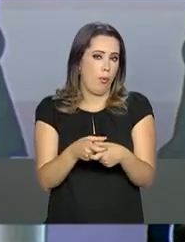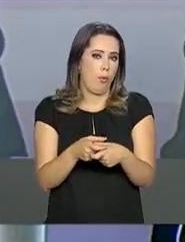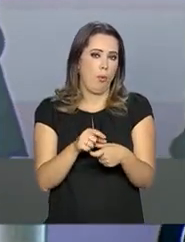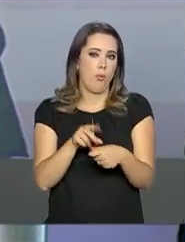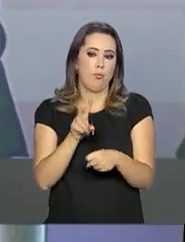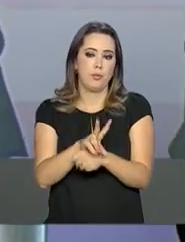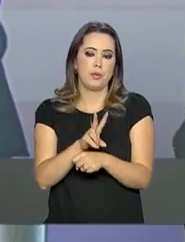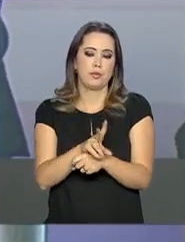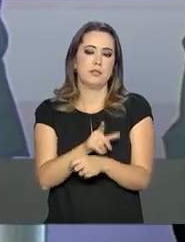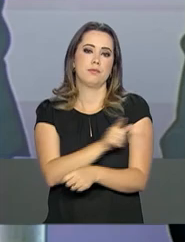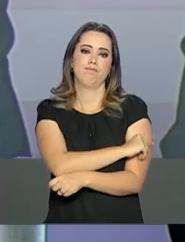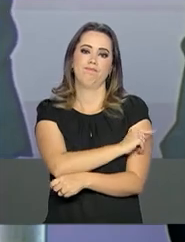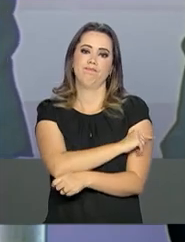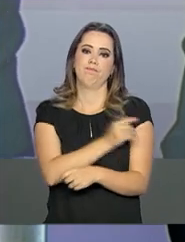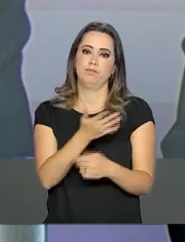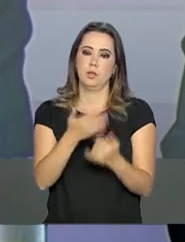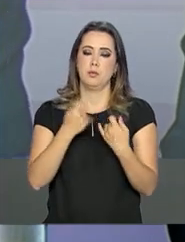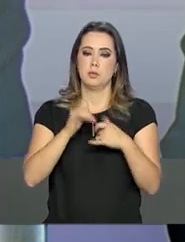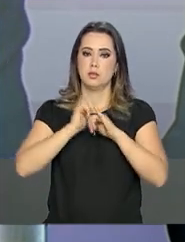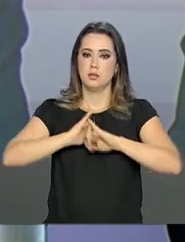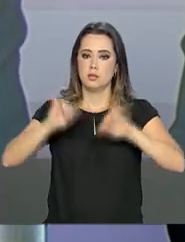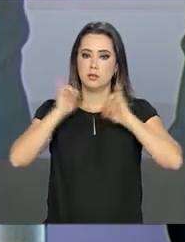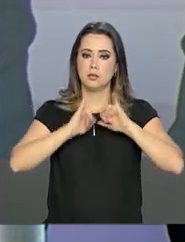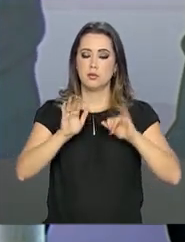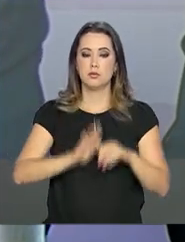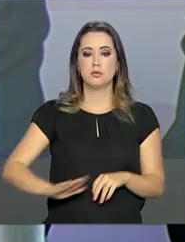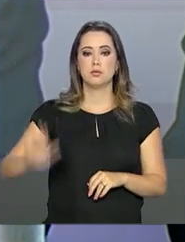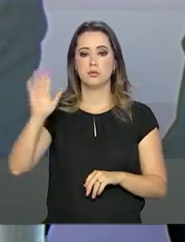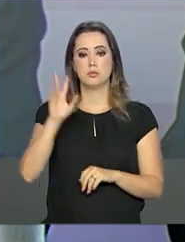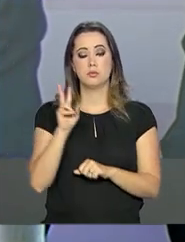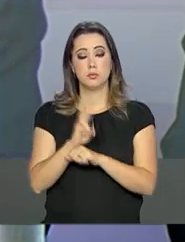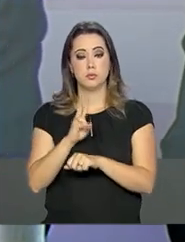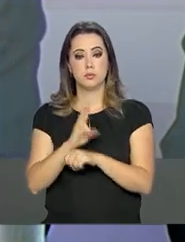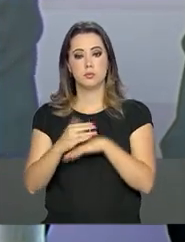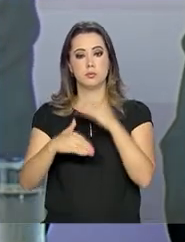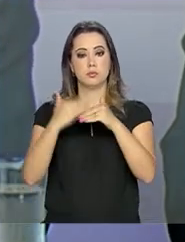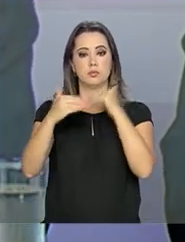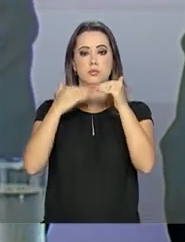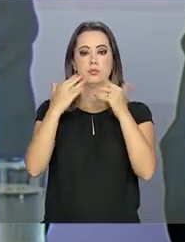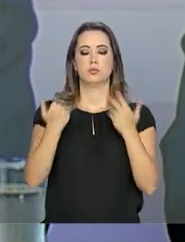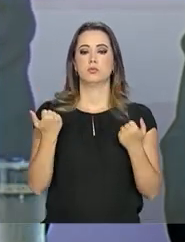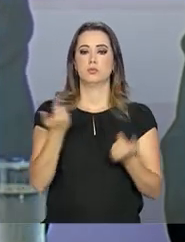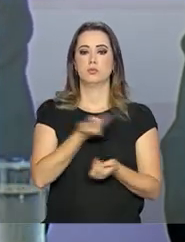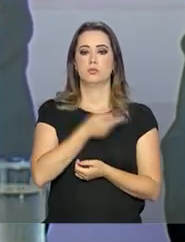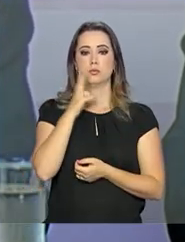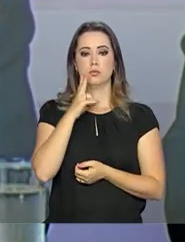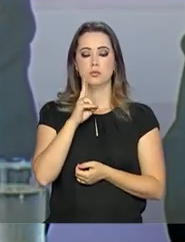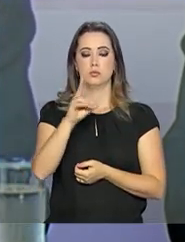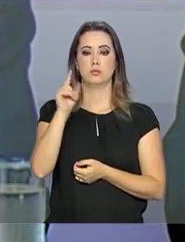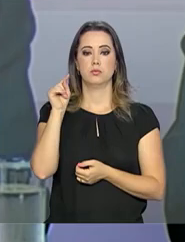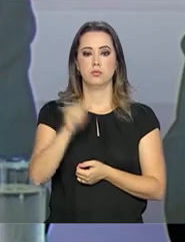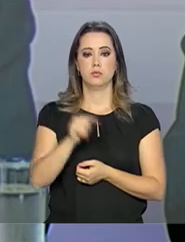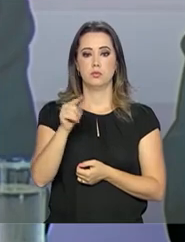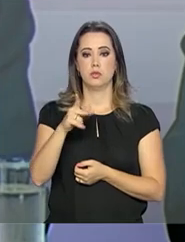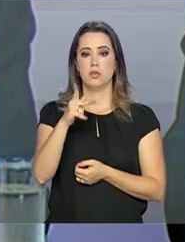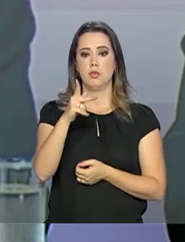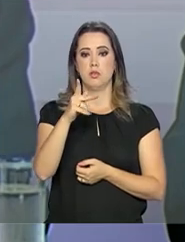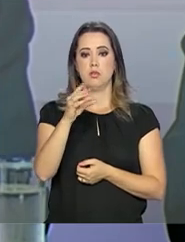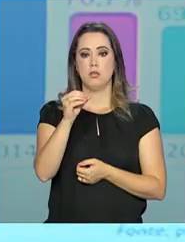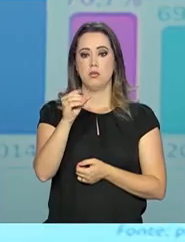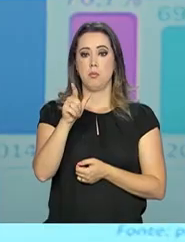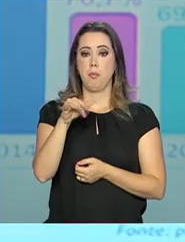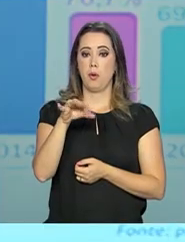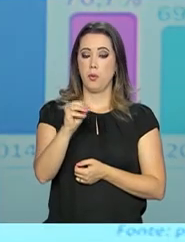maior ea busca de uma campanha pra que essa cobertura possa aumentar nós olhamos aqui que na pólio em